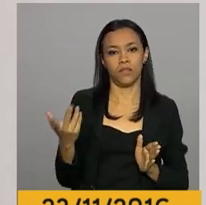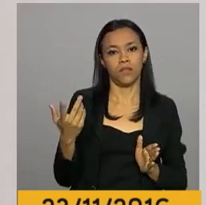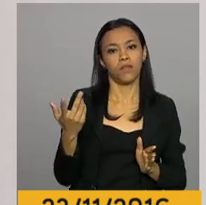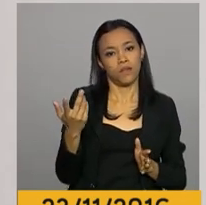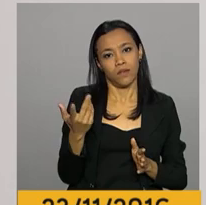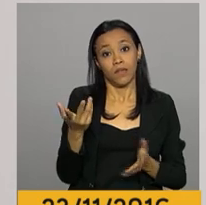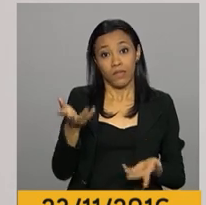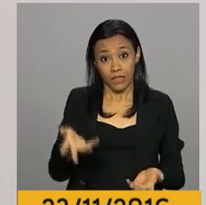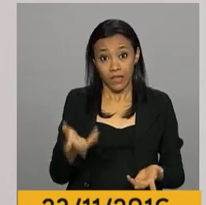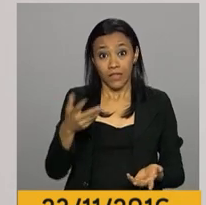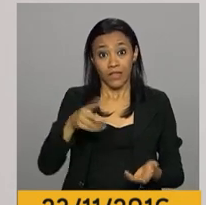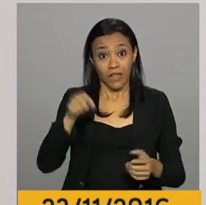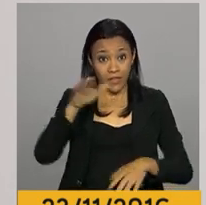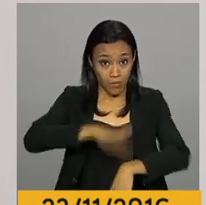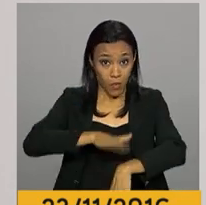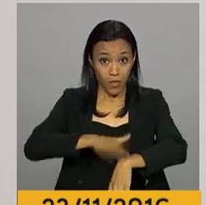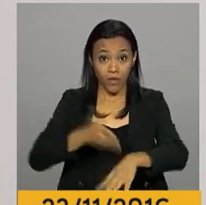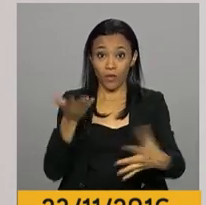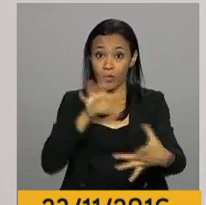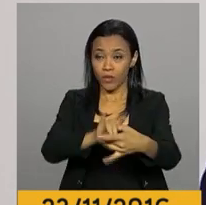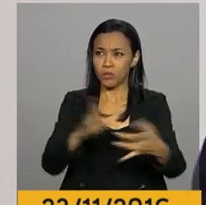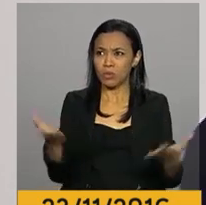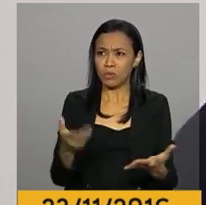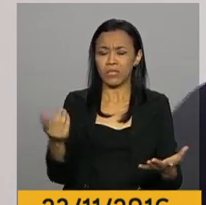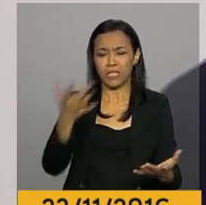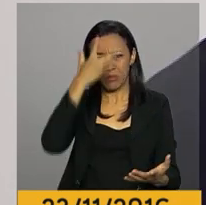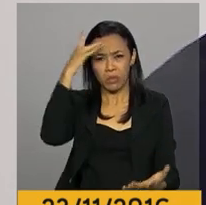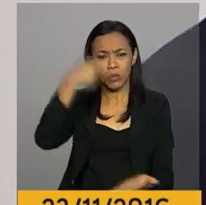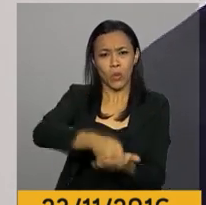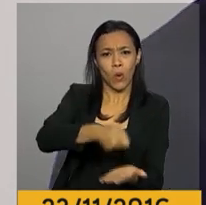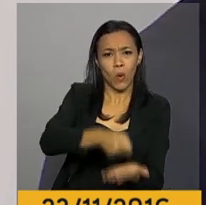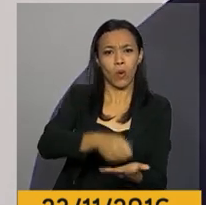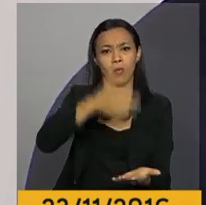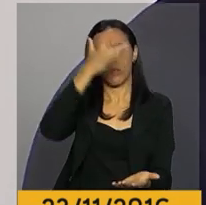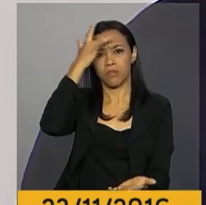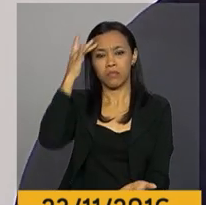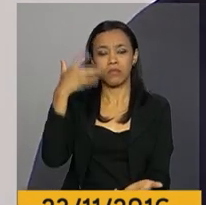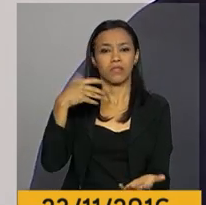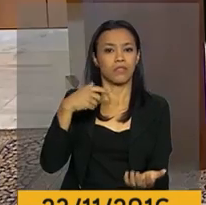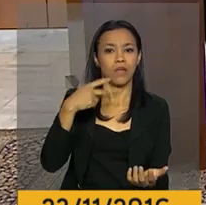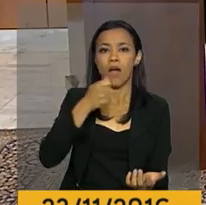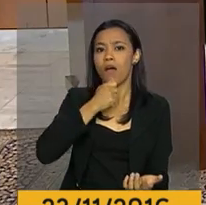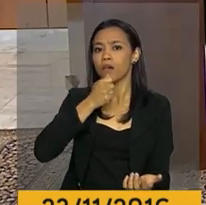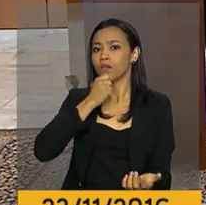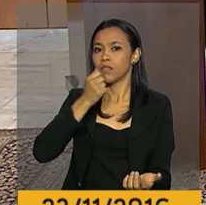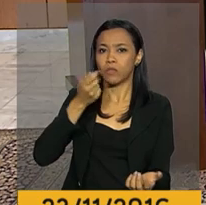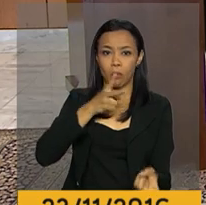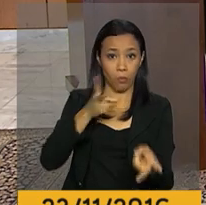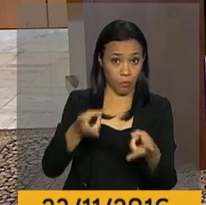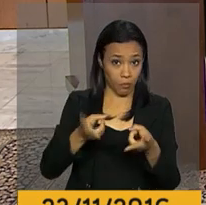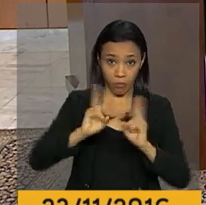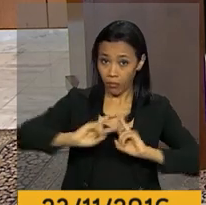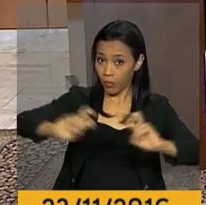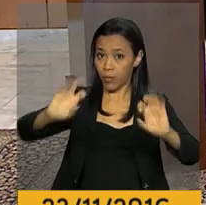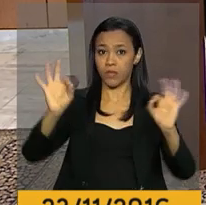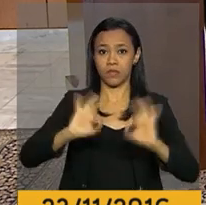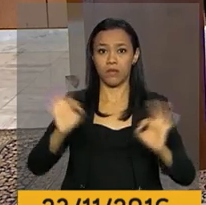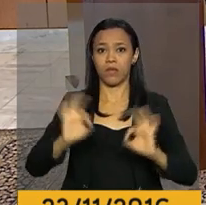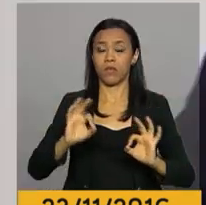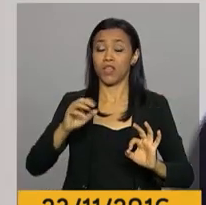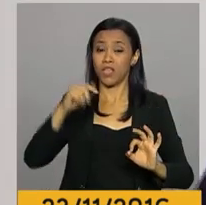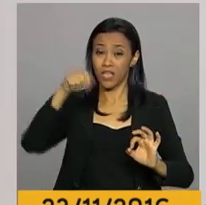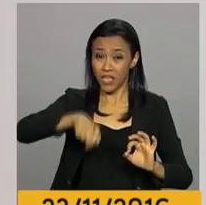em que as cobranças são muitas em momentos em que as pessoas não percebem que estamos nós outros no brasil numa